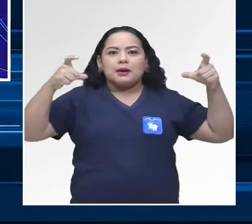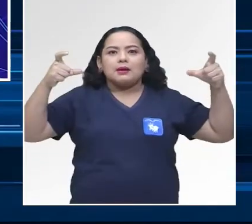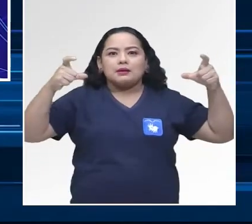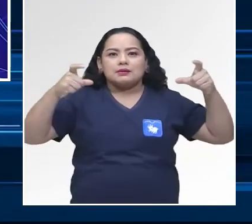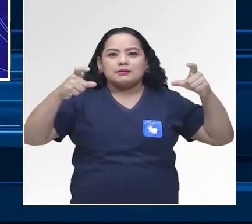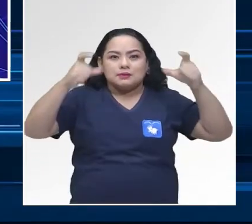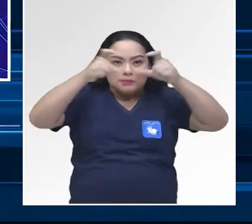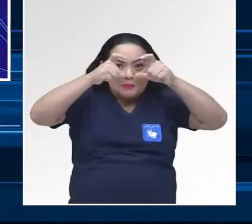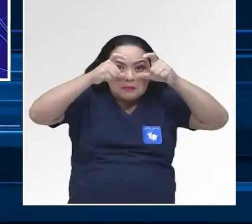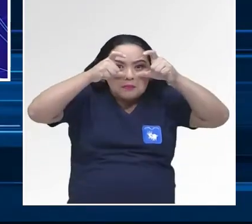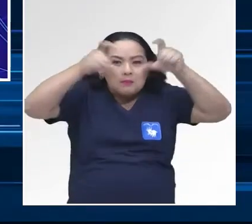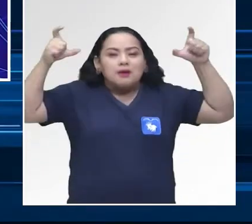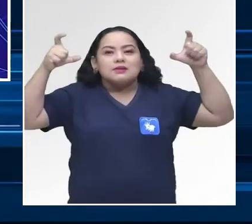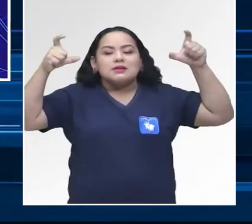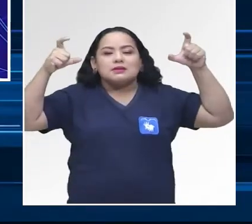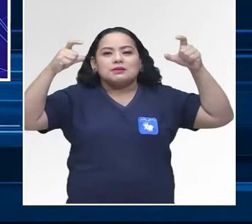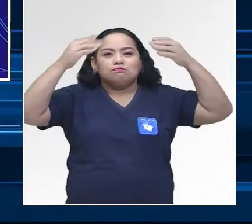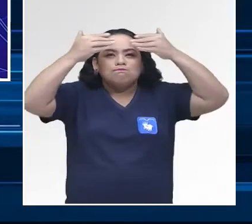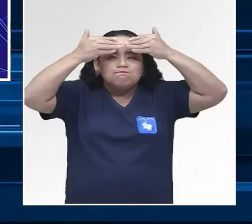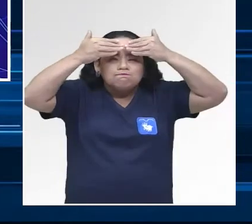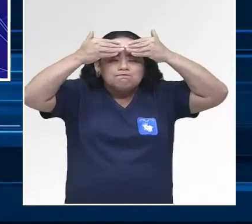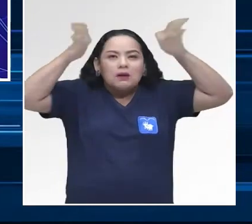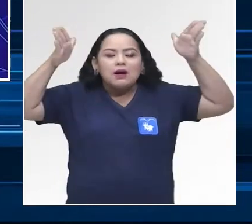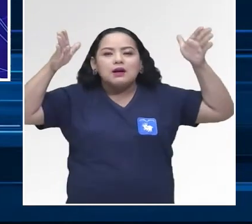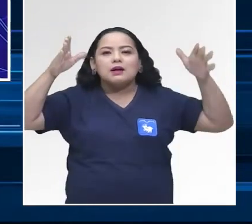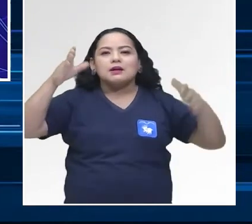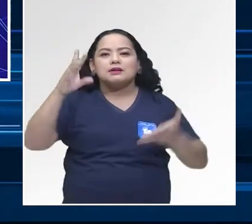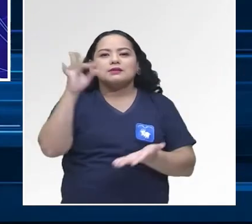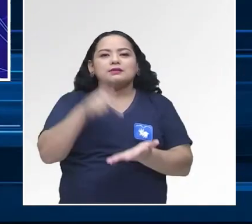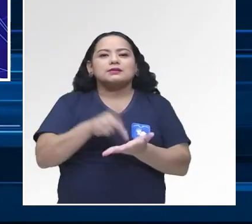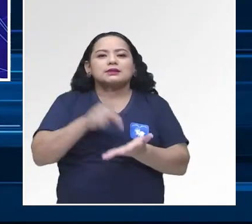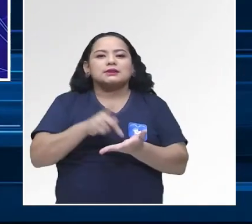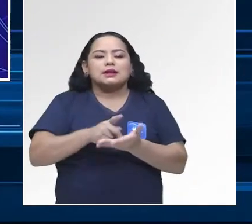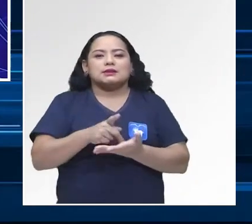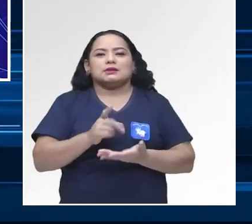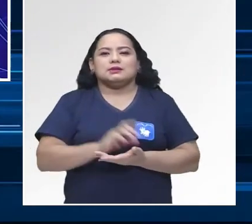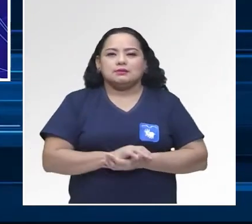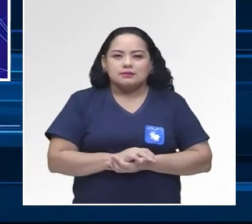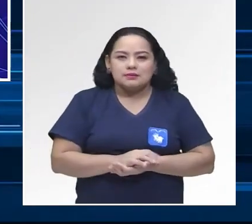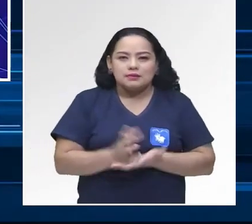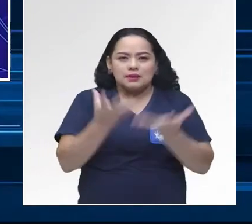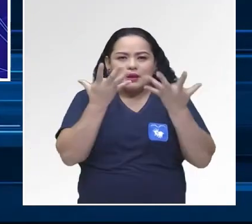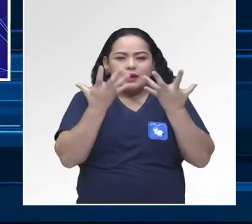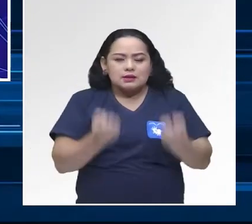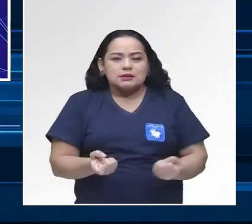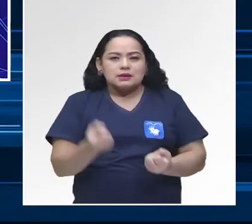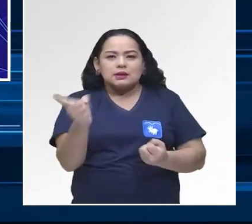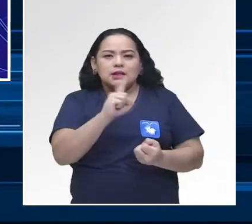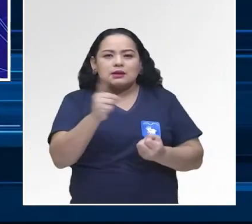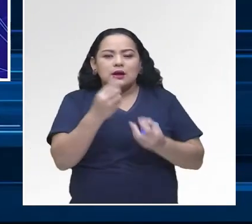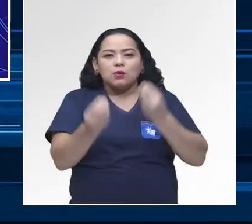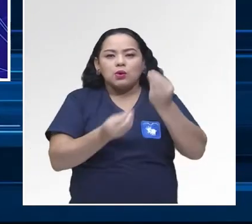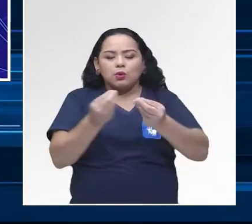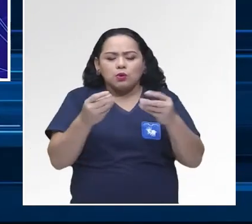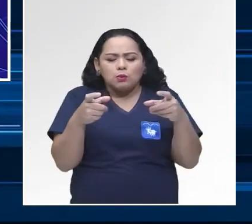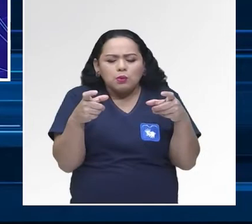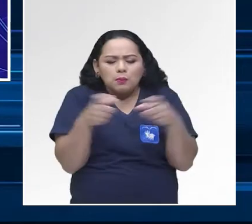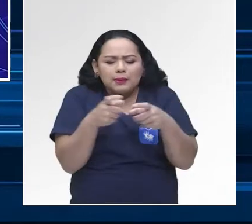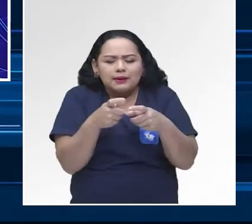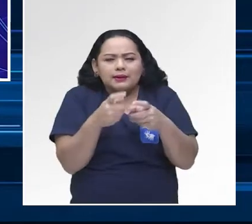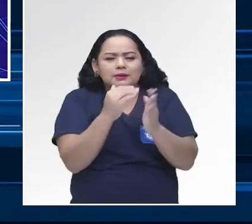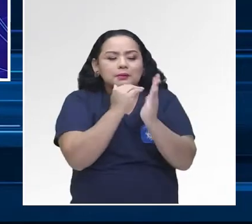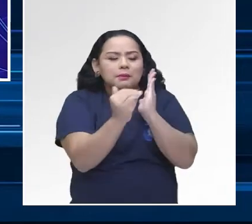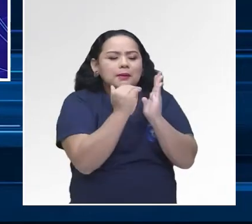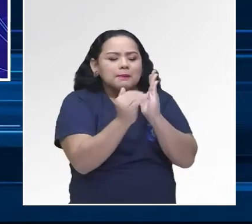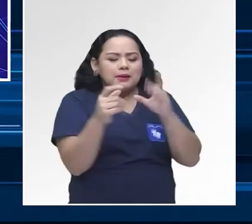uma visão mais ampla, né, da realidade. Você não se contenta com um pequeno